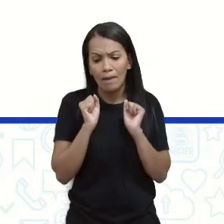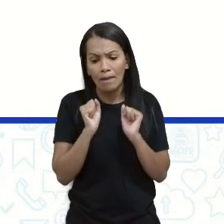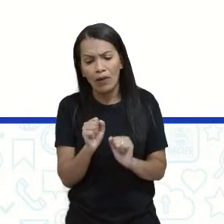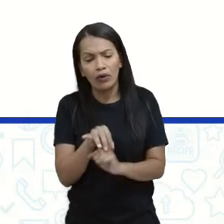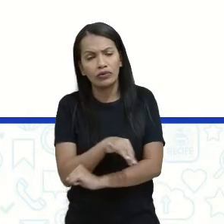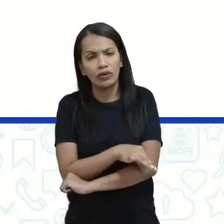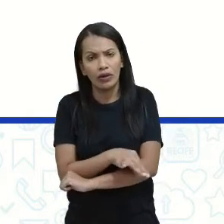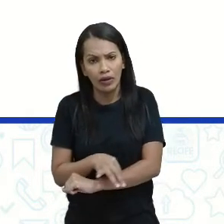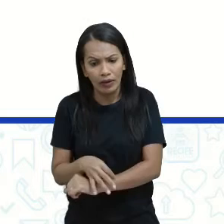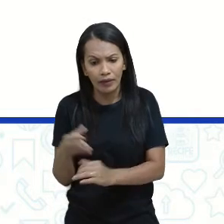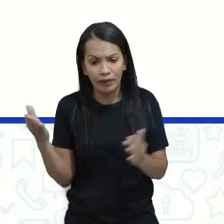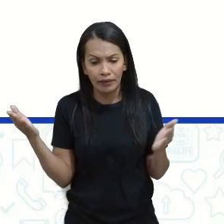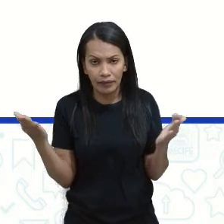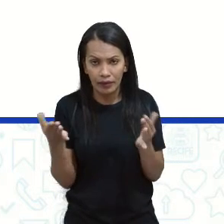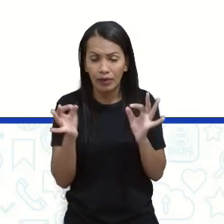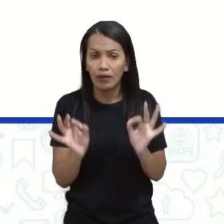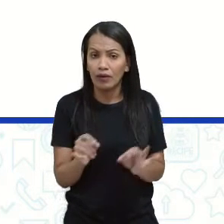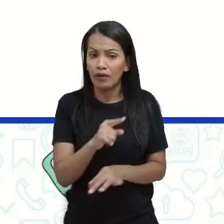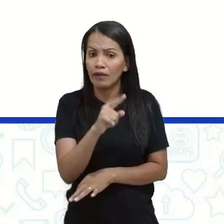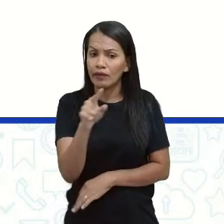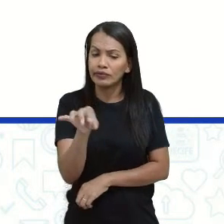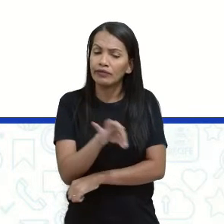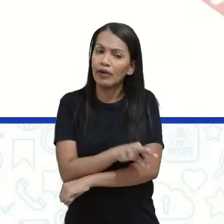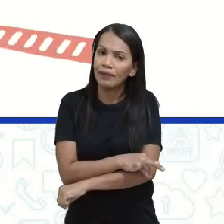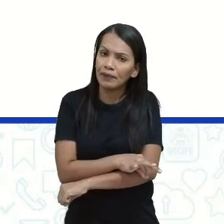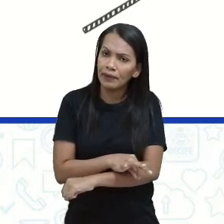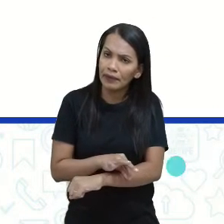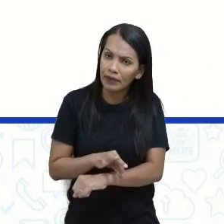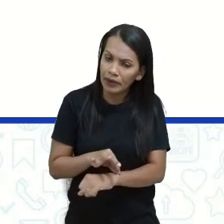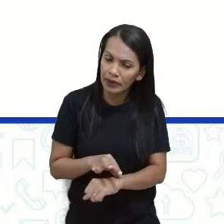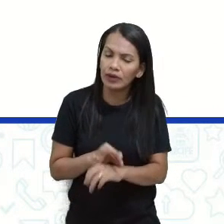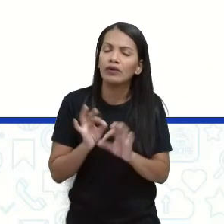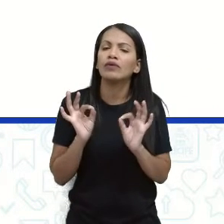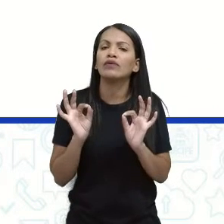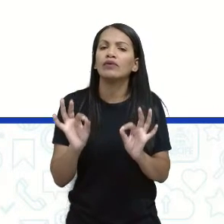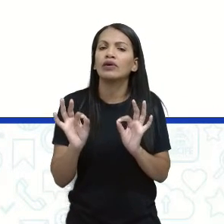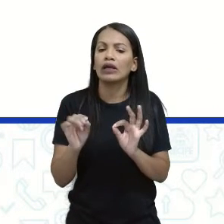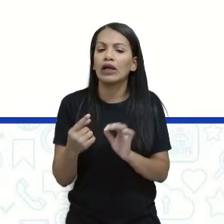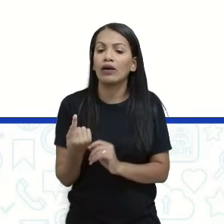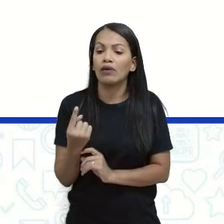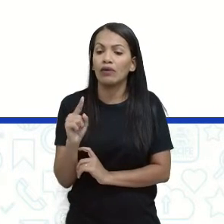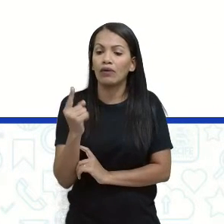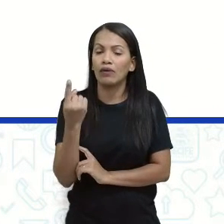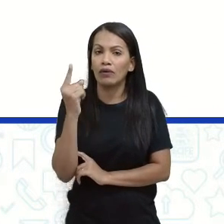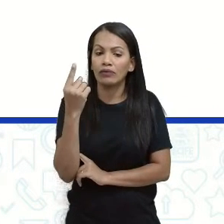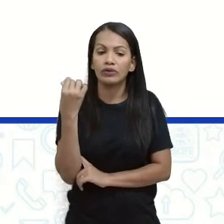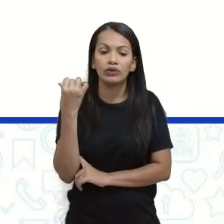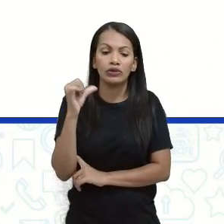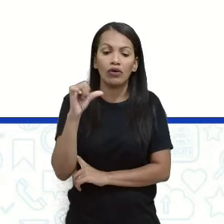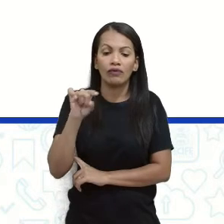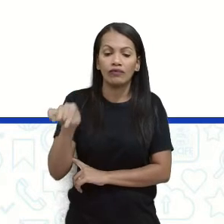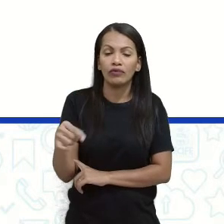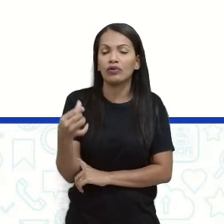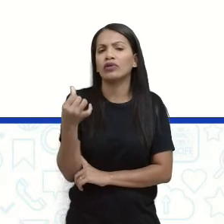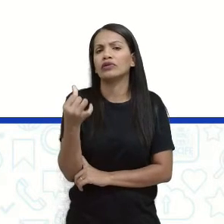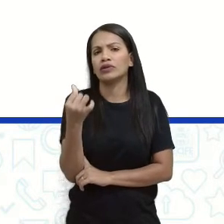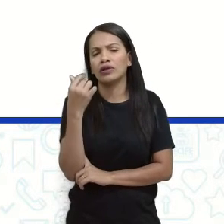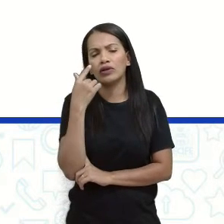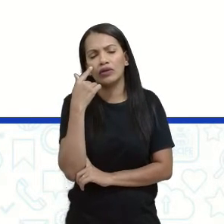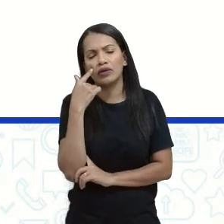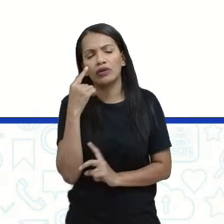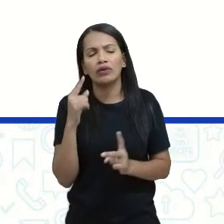agora, se quiser, nesse momento, e você vai medir aí, nessa régua, uma altura de 9,6, uma projeção